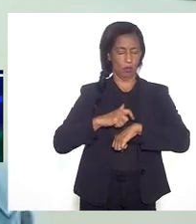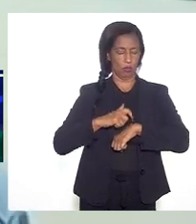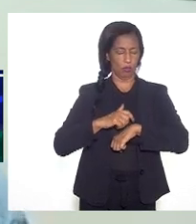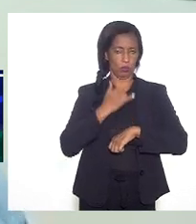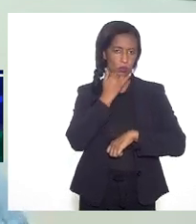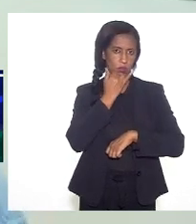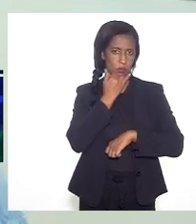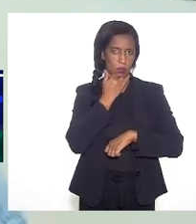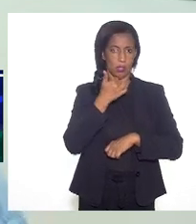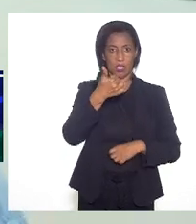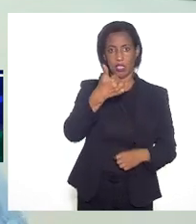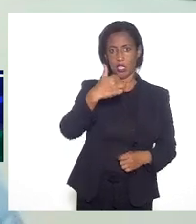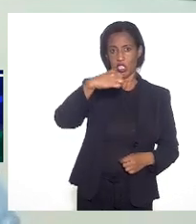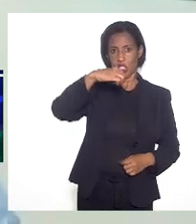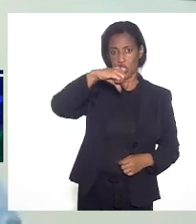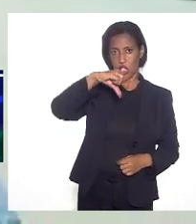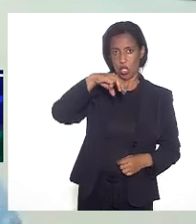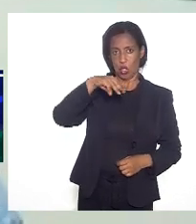atendidas